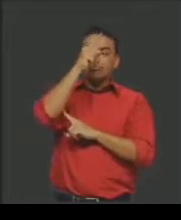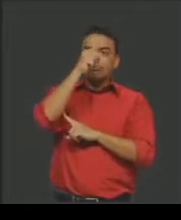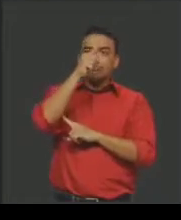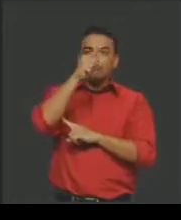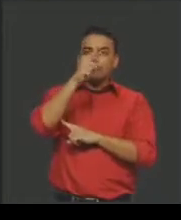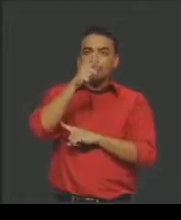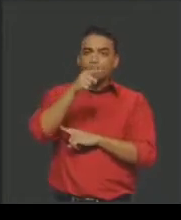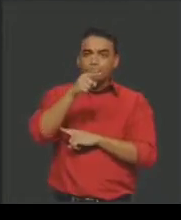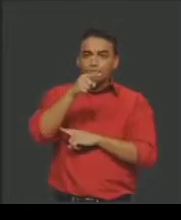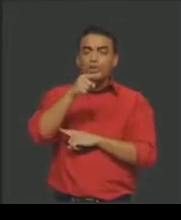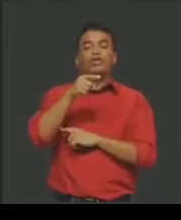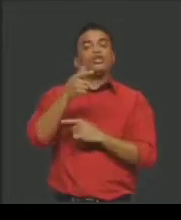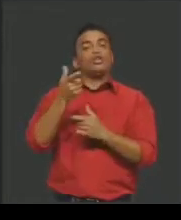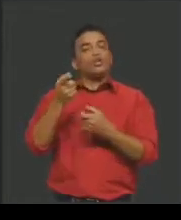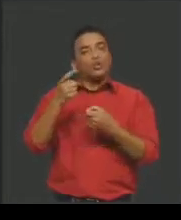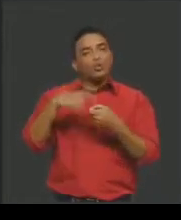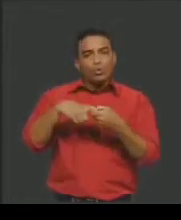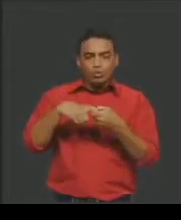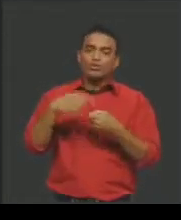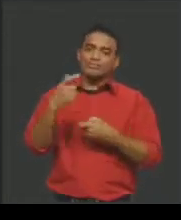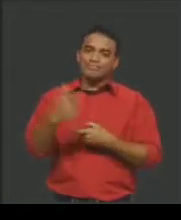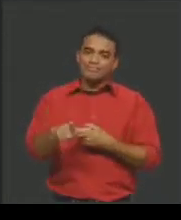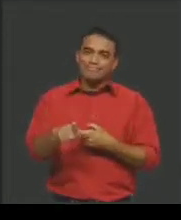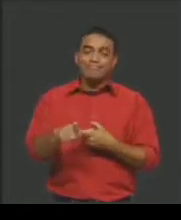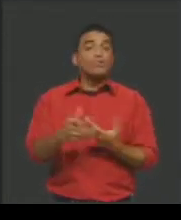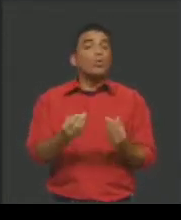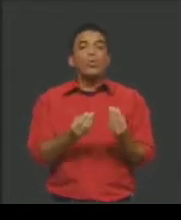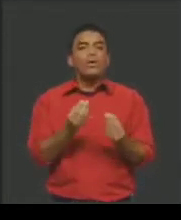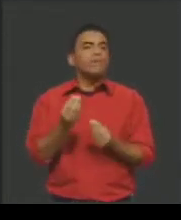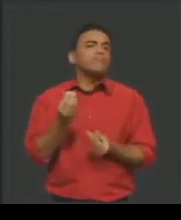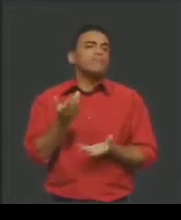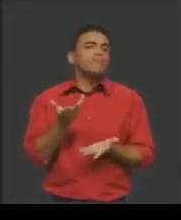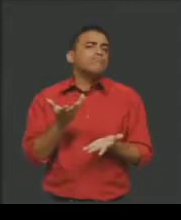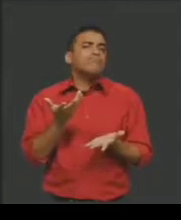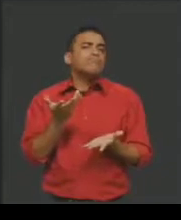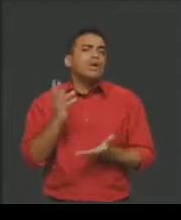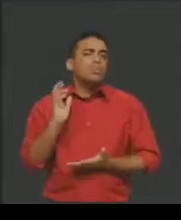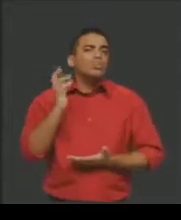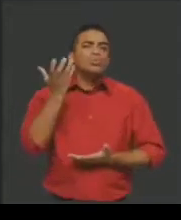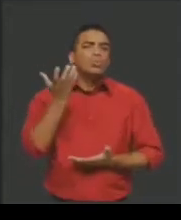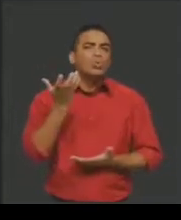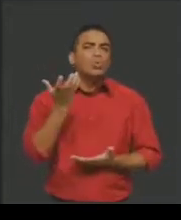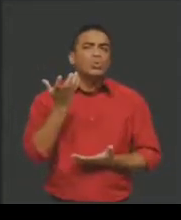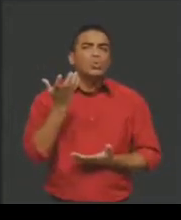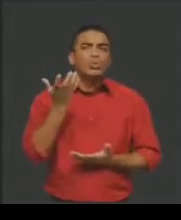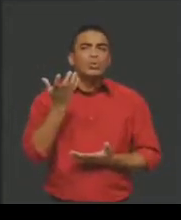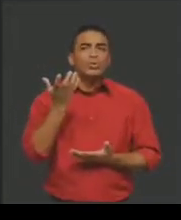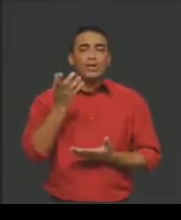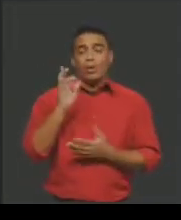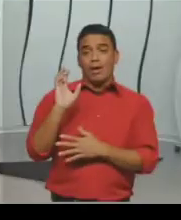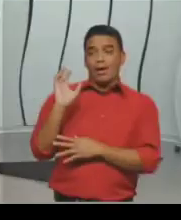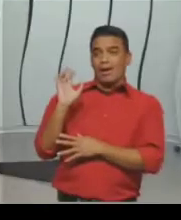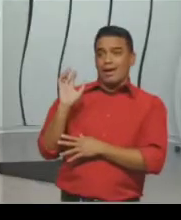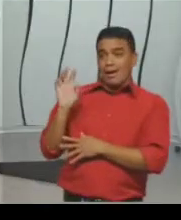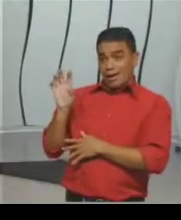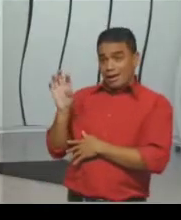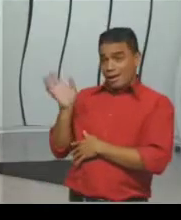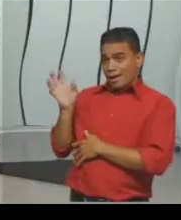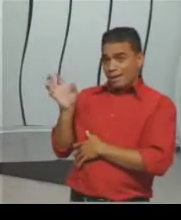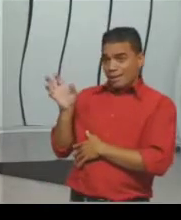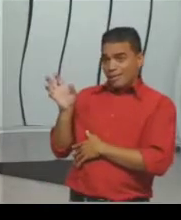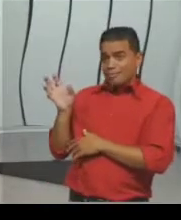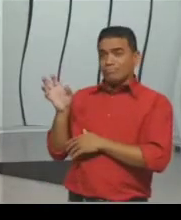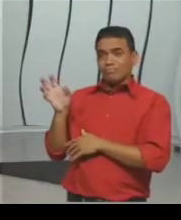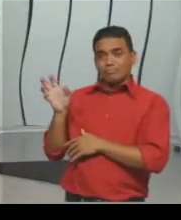E aí vai continuar e voltar para cá. O que acontece? A mesma corrente que passou nessa lâmpada aqui, ó, deixa eu representar de